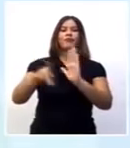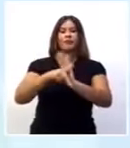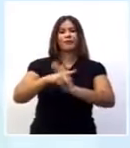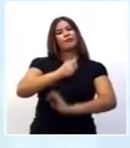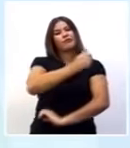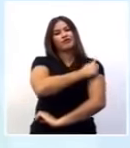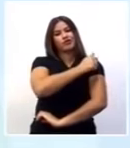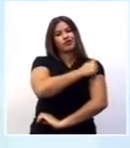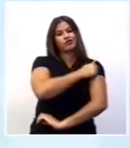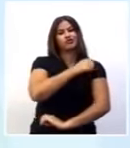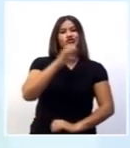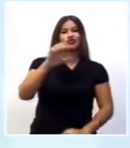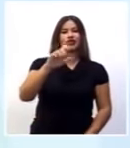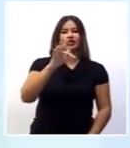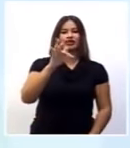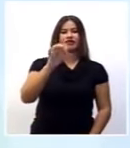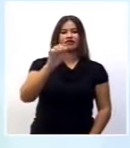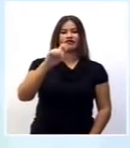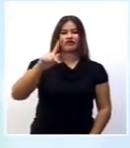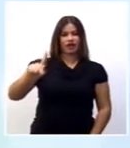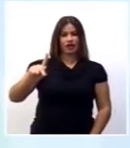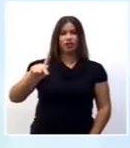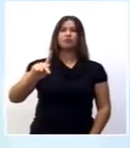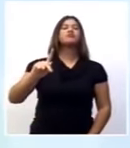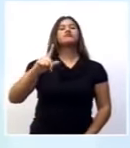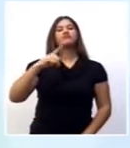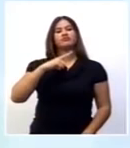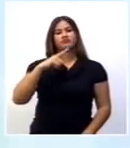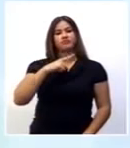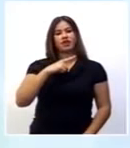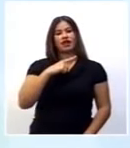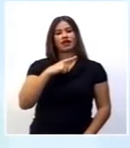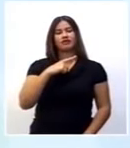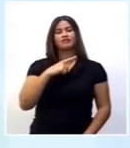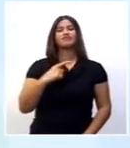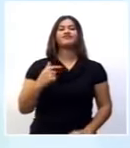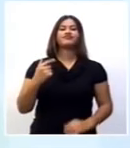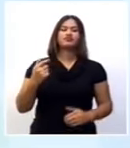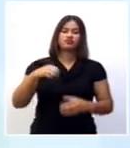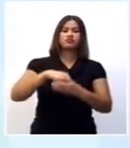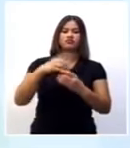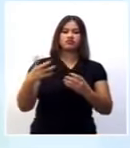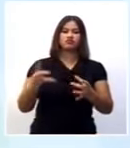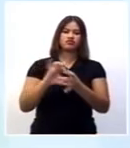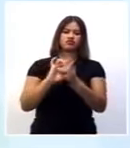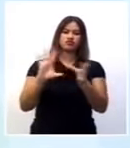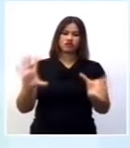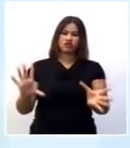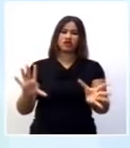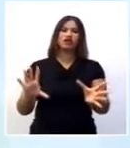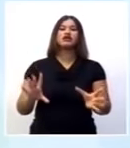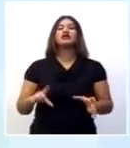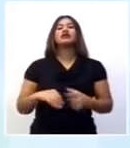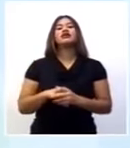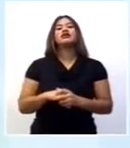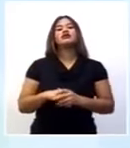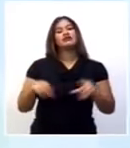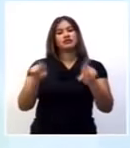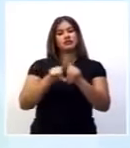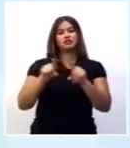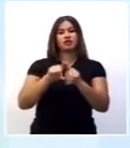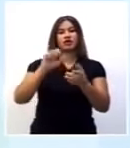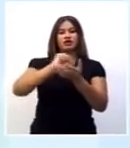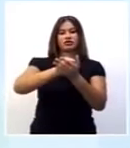na IFAP. Vocês podem estar verificando esse conteúdo que está lá. Todas as